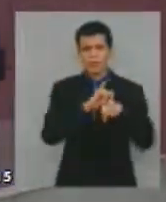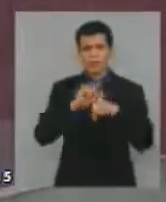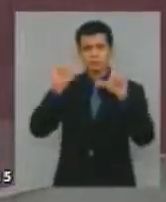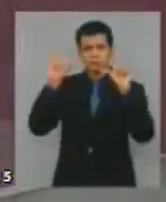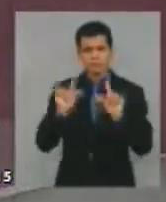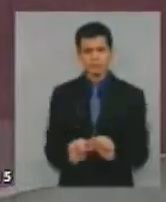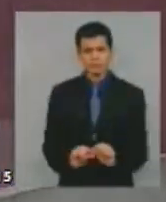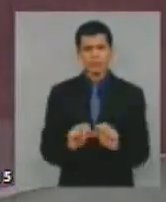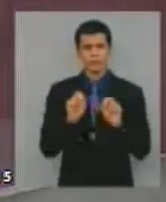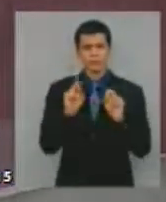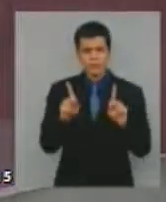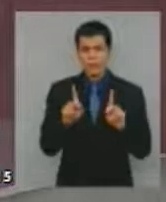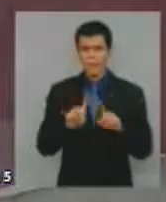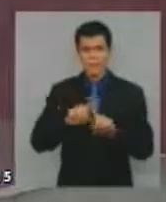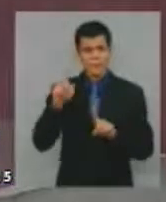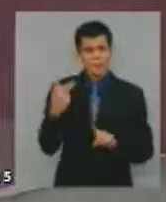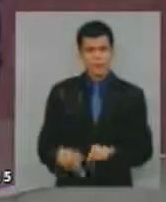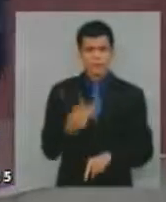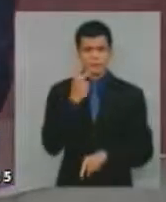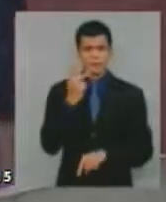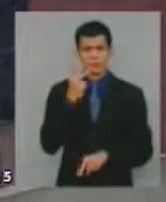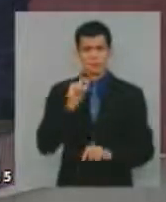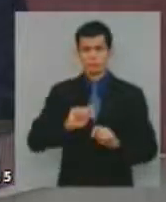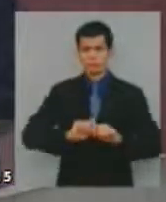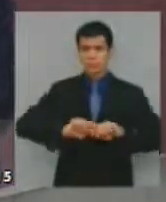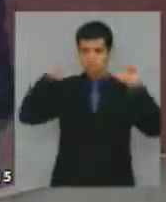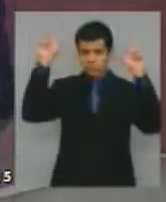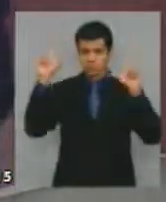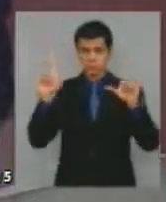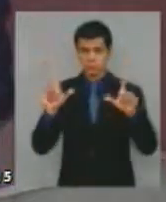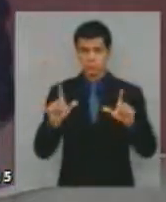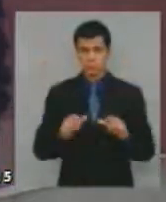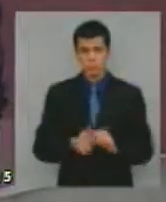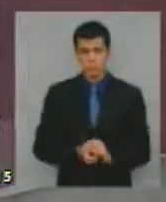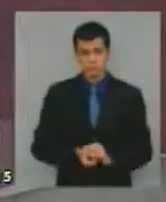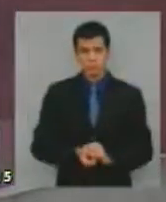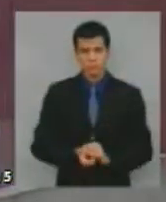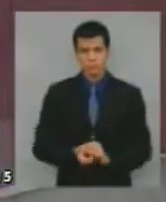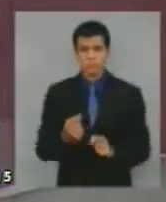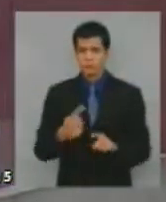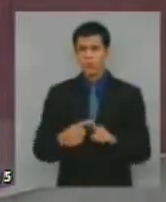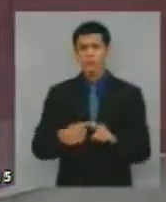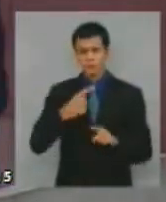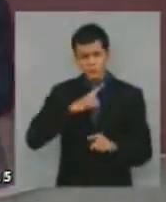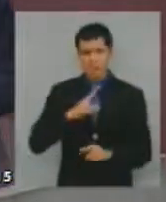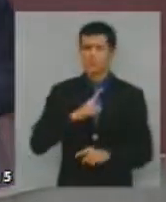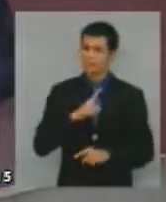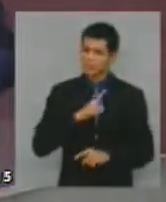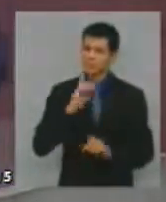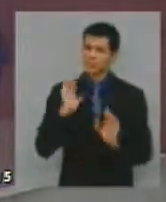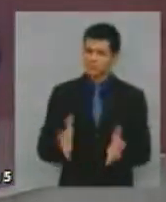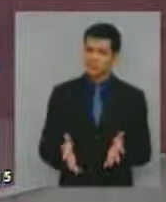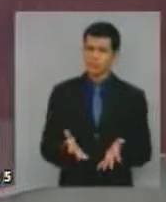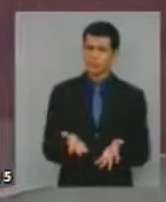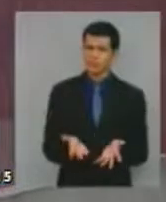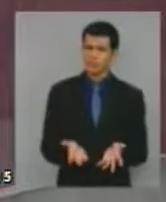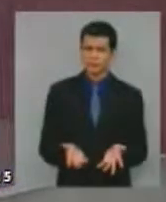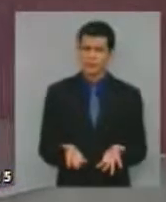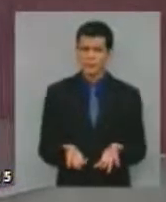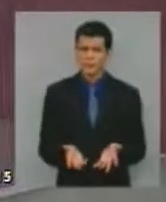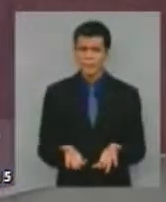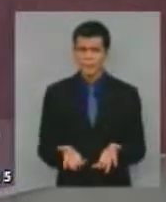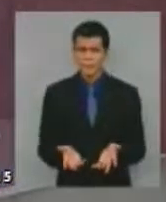o Pacto Federativo, e aí entram as necessidades, entra a necessidade de nós, está aqui.